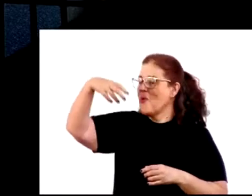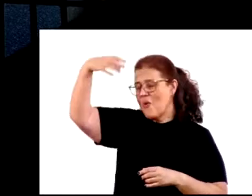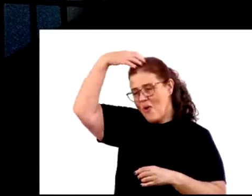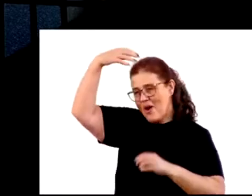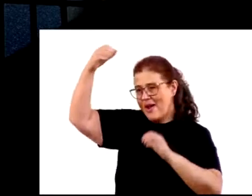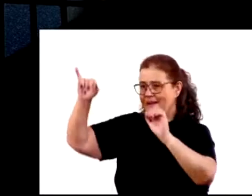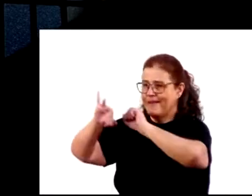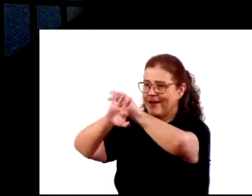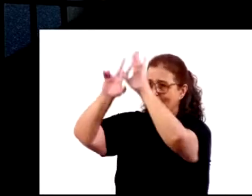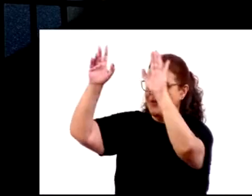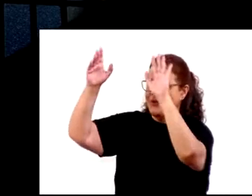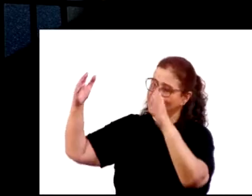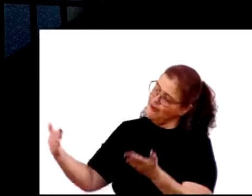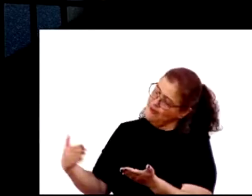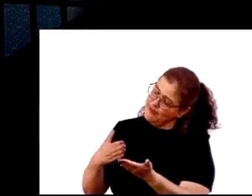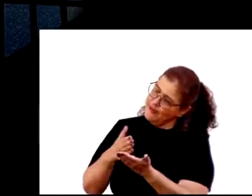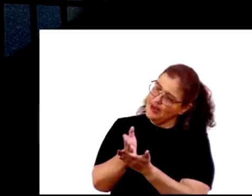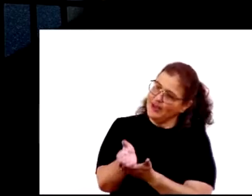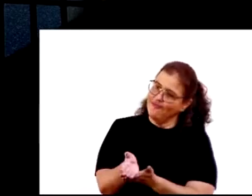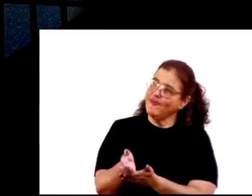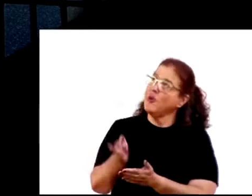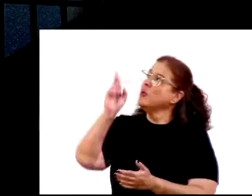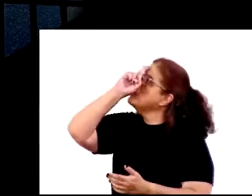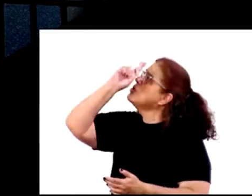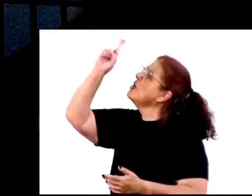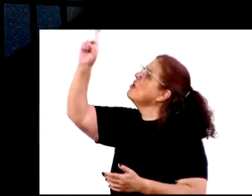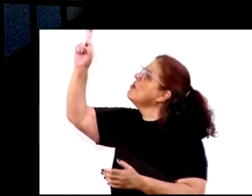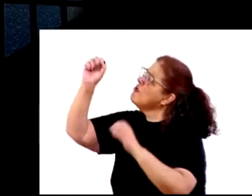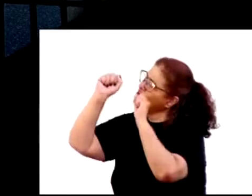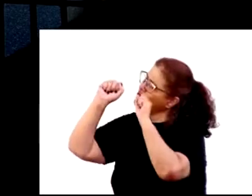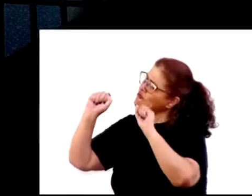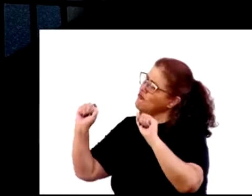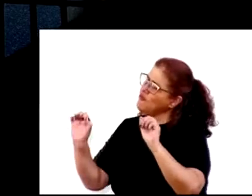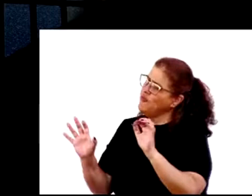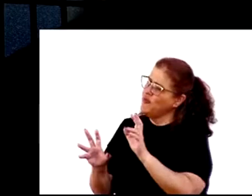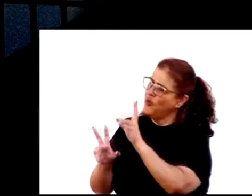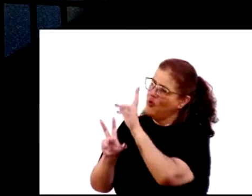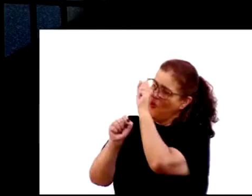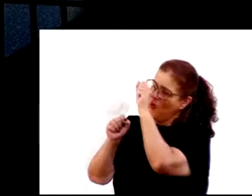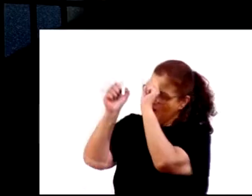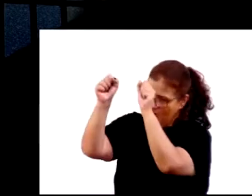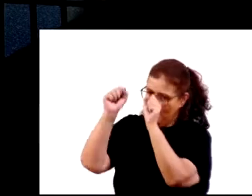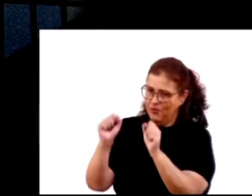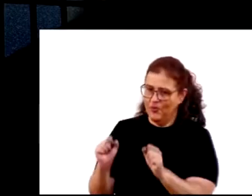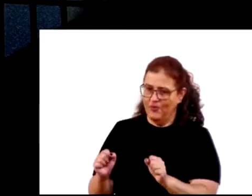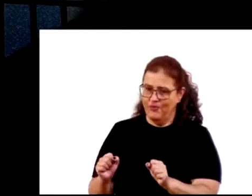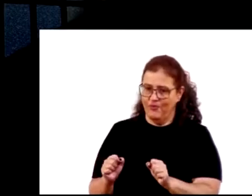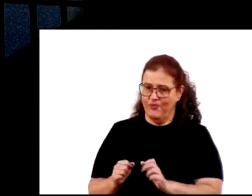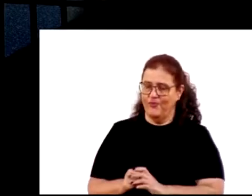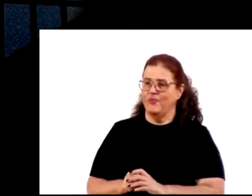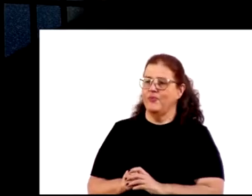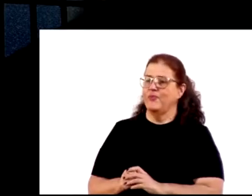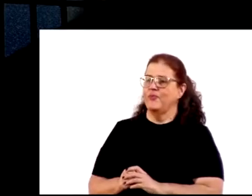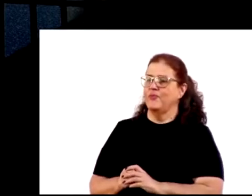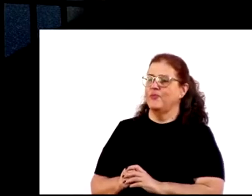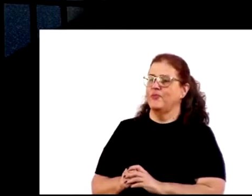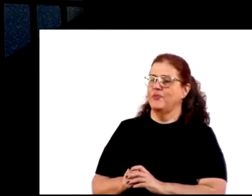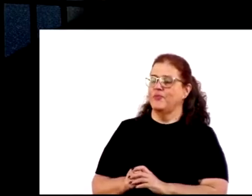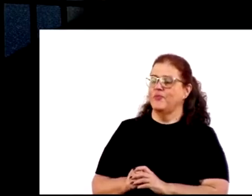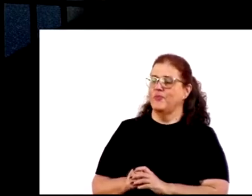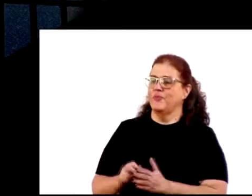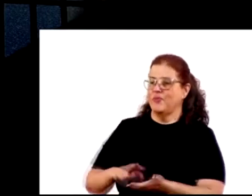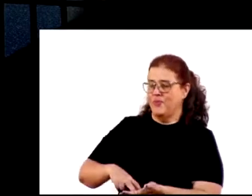da Glória? O Senhor, forte e poderoso, o Senhor, poderoso nas batalhas. Levantai,